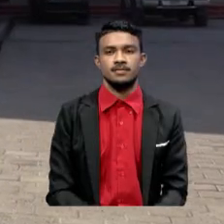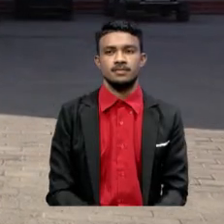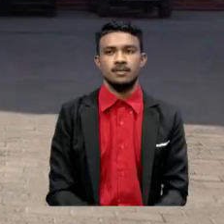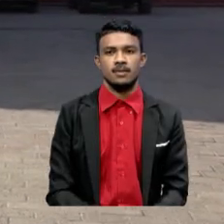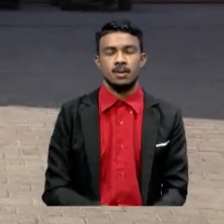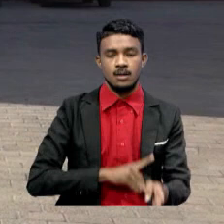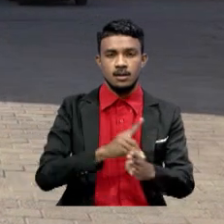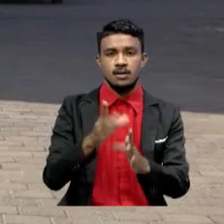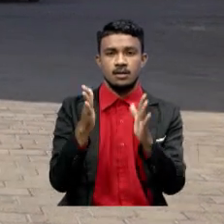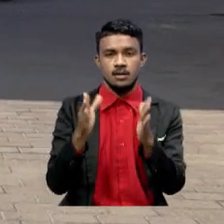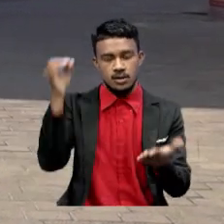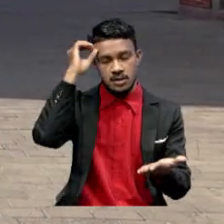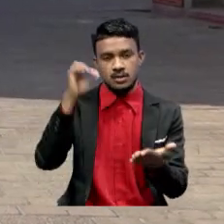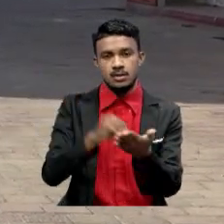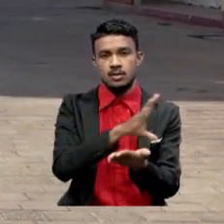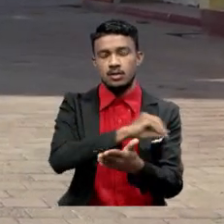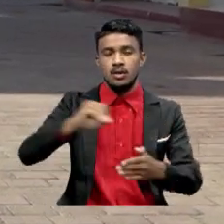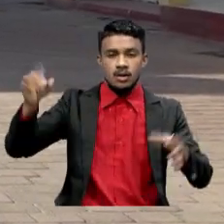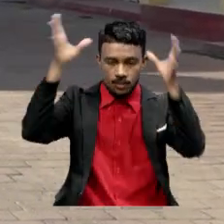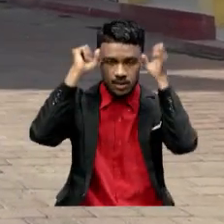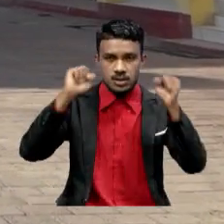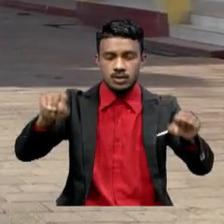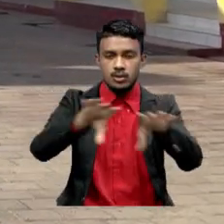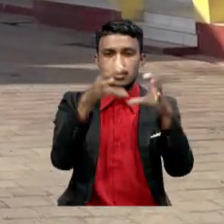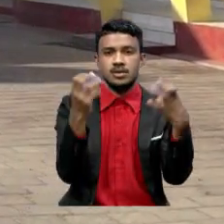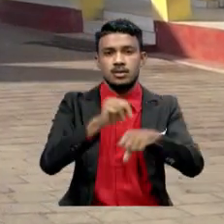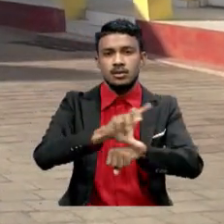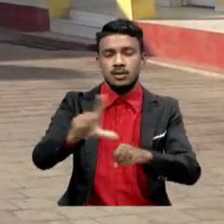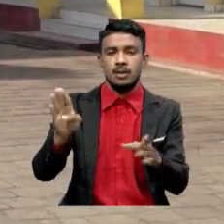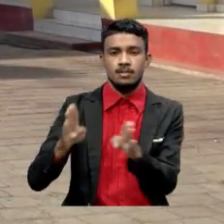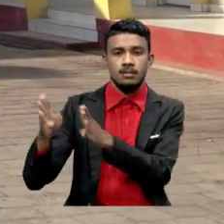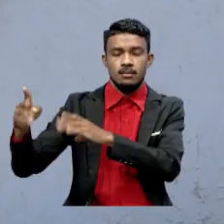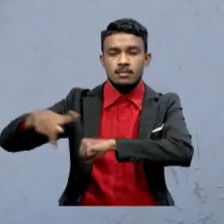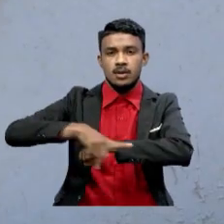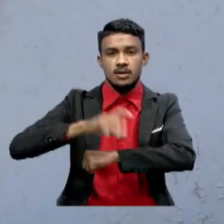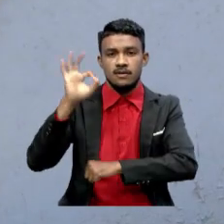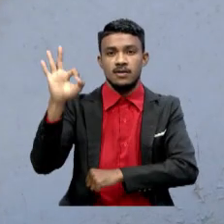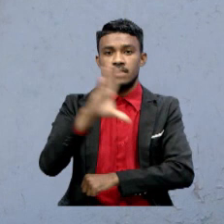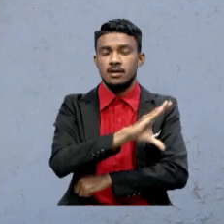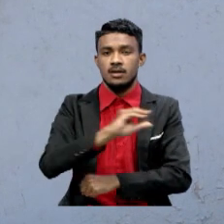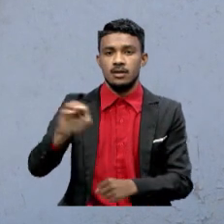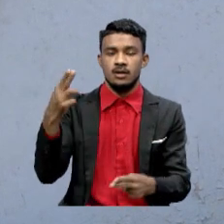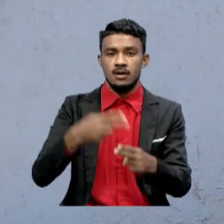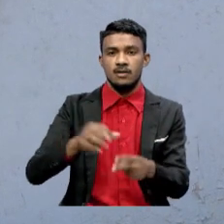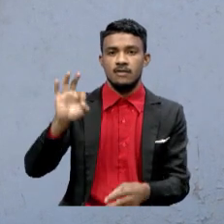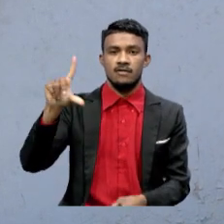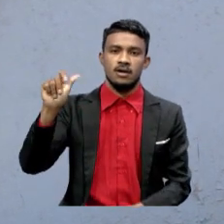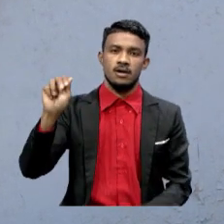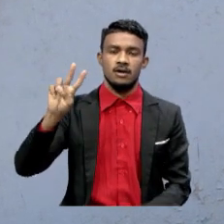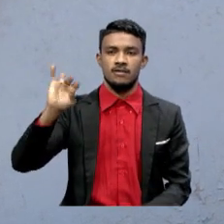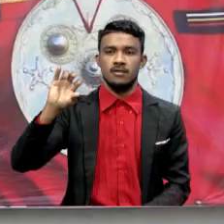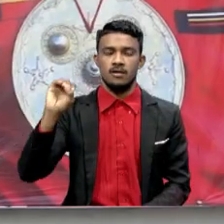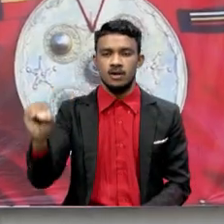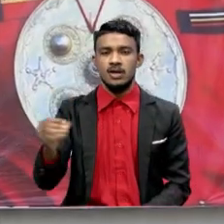Adjunto Secretário-Geral no Presidente Comissão Nacional ba preparação na Organização Partido Fretilin, Flávio da Silva Hateten, sedang tempo